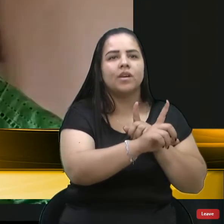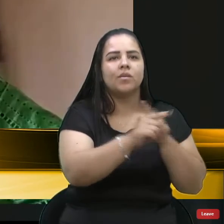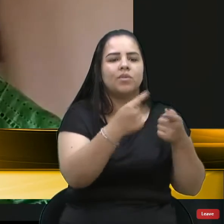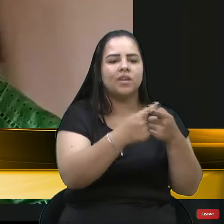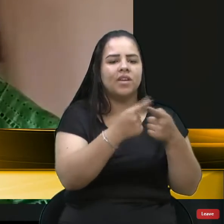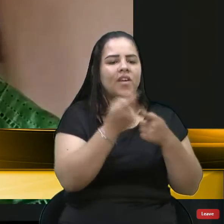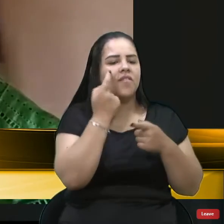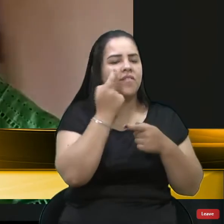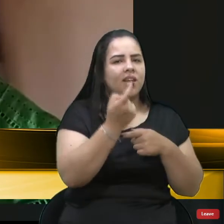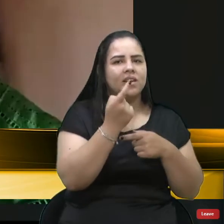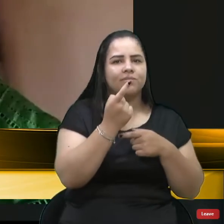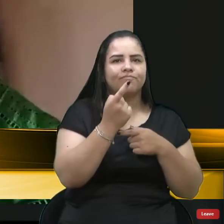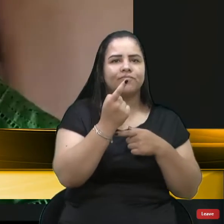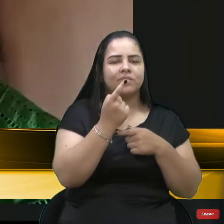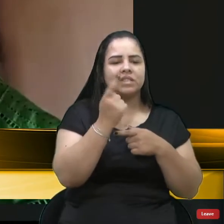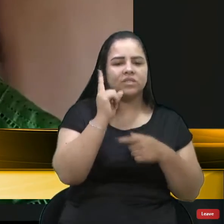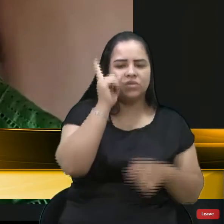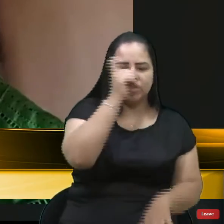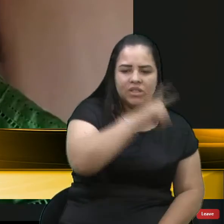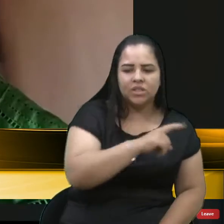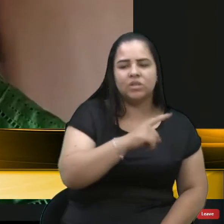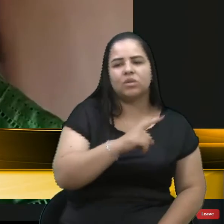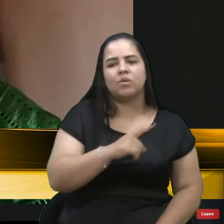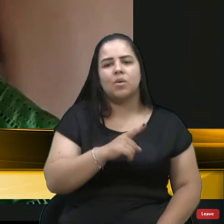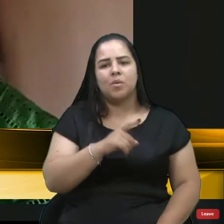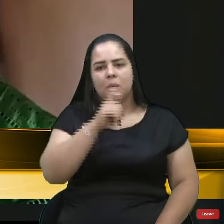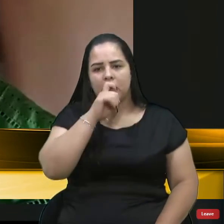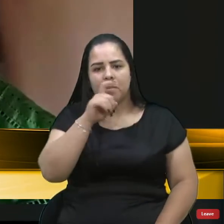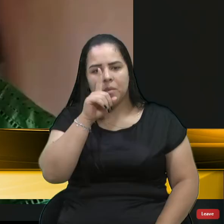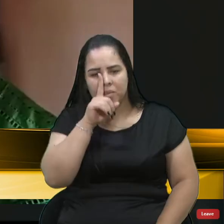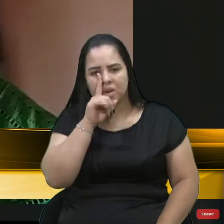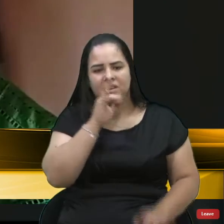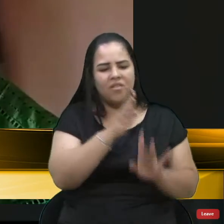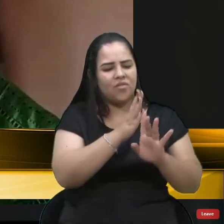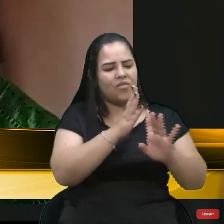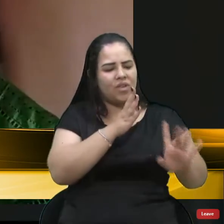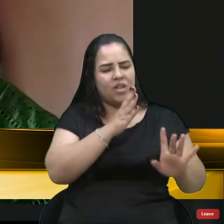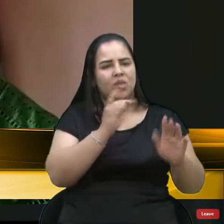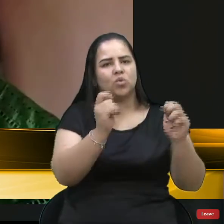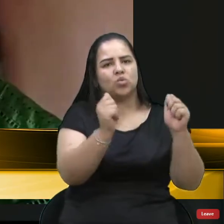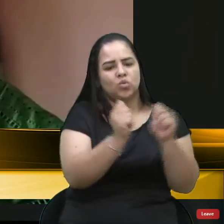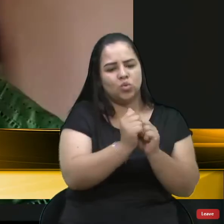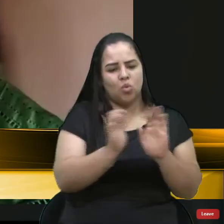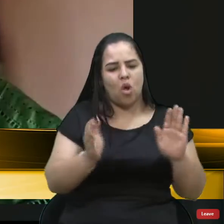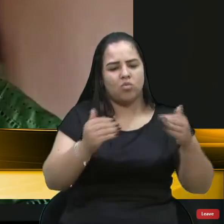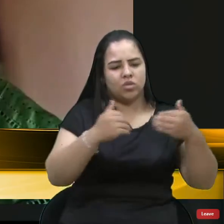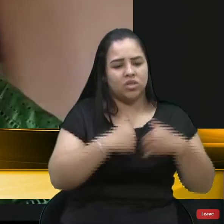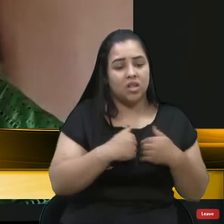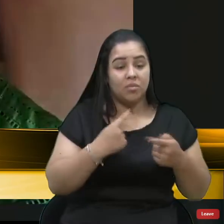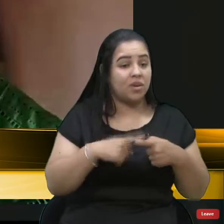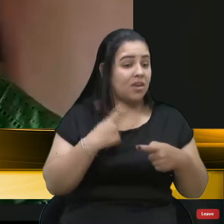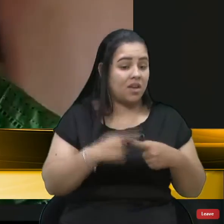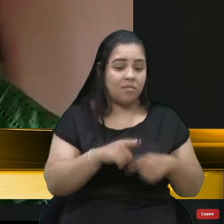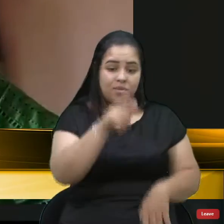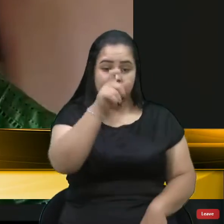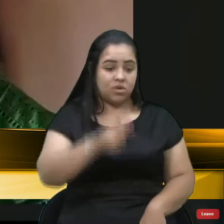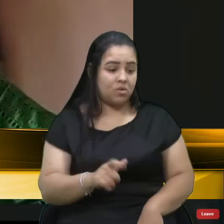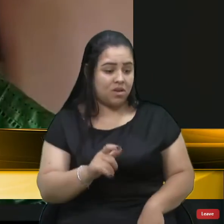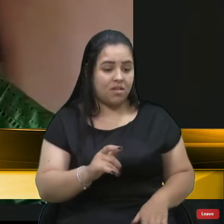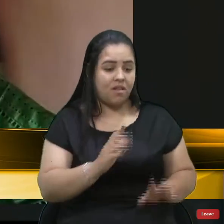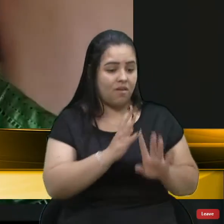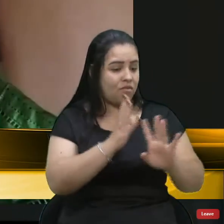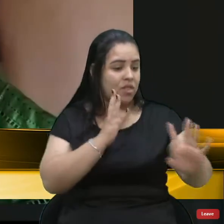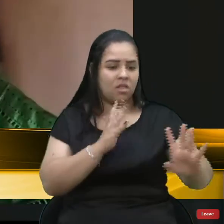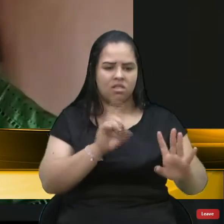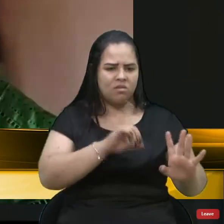em ficar numa fila quando estão acompanhando as suas crianças, né? Que quem está na fila muitas vezes não entende o comportamento do